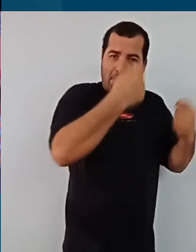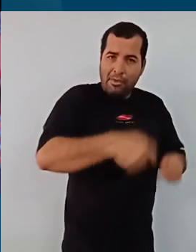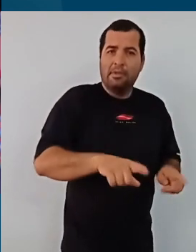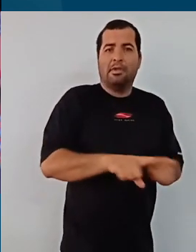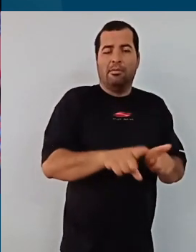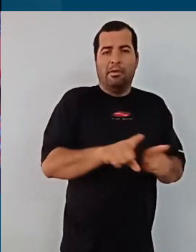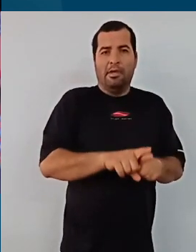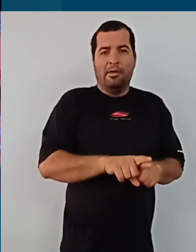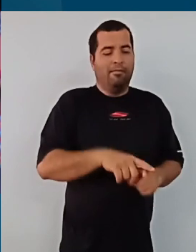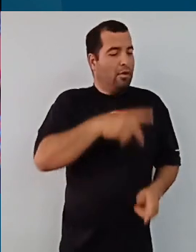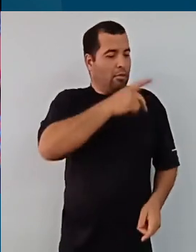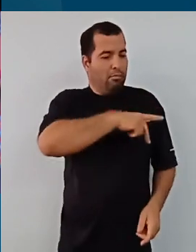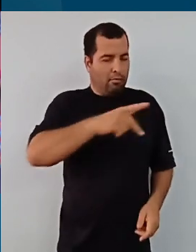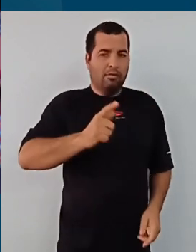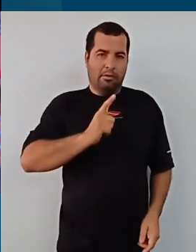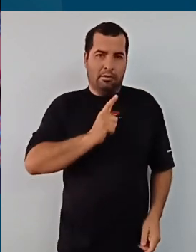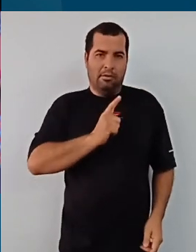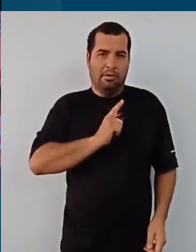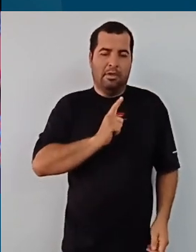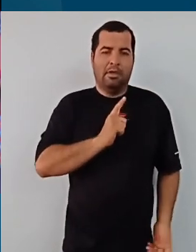professor traz, né,